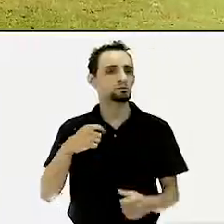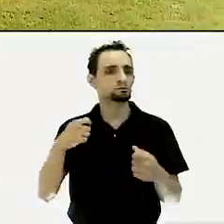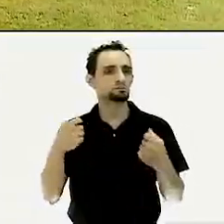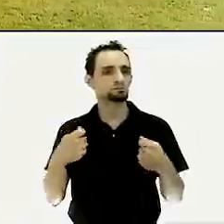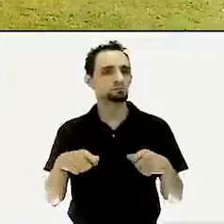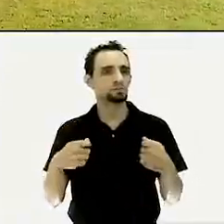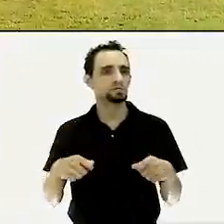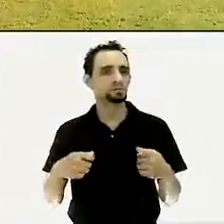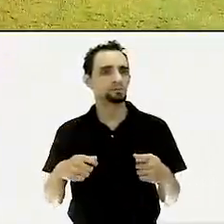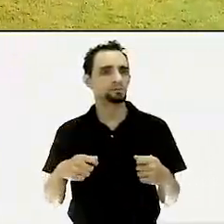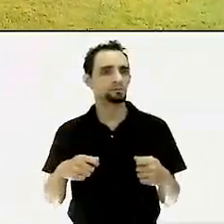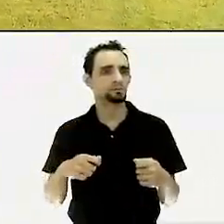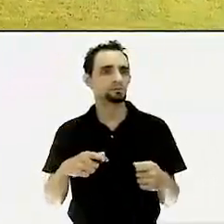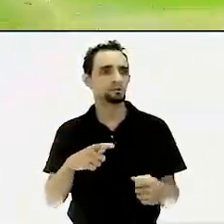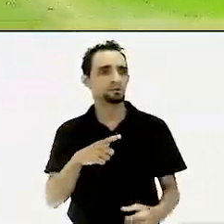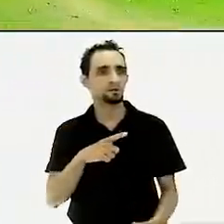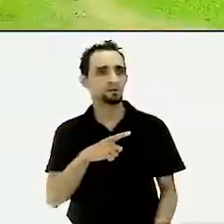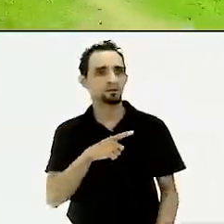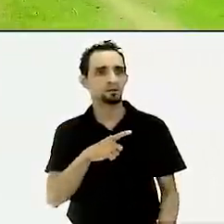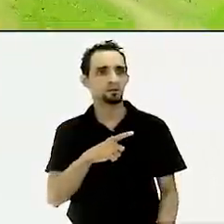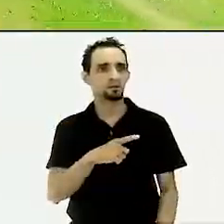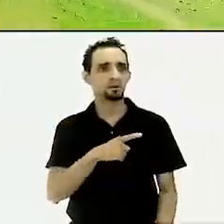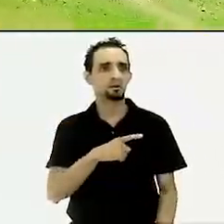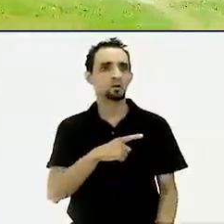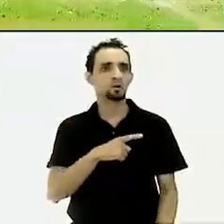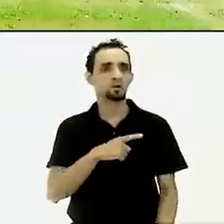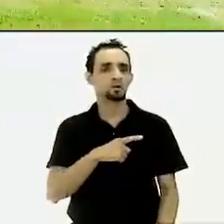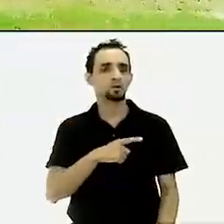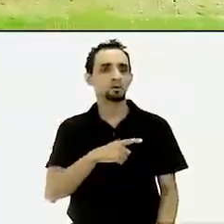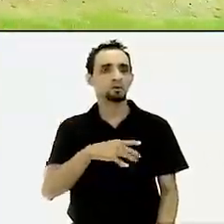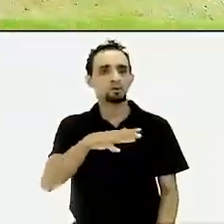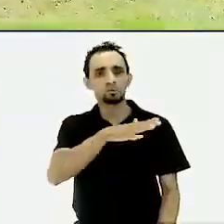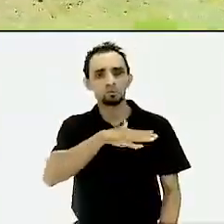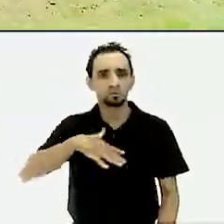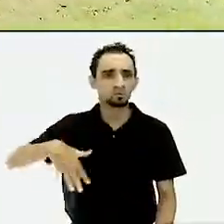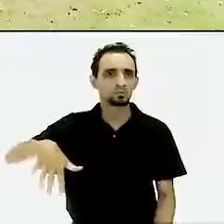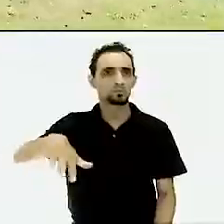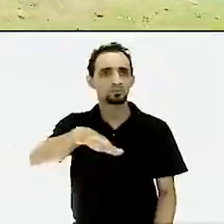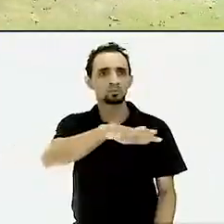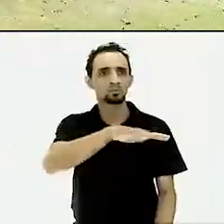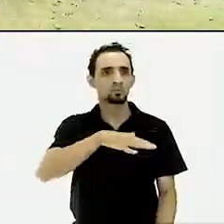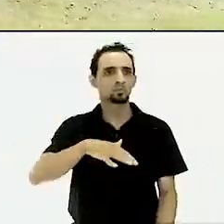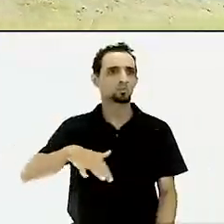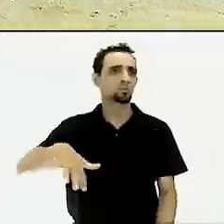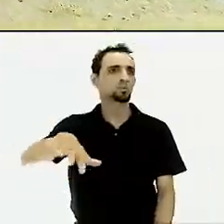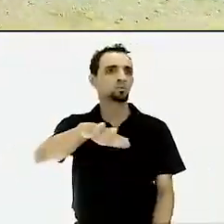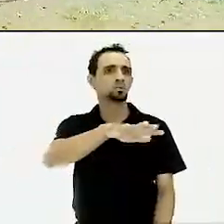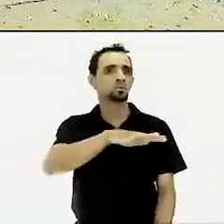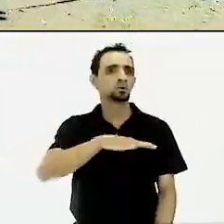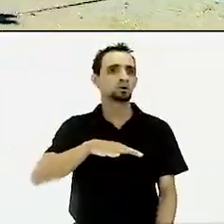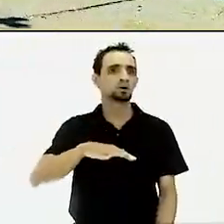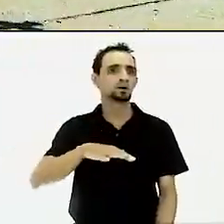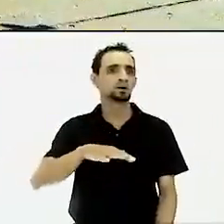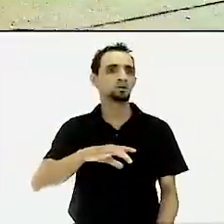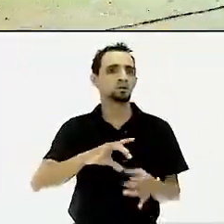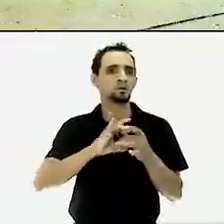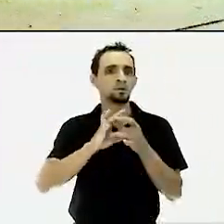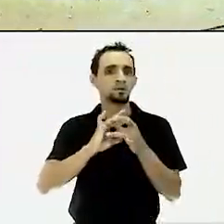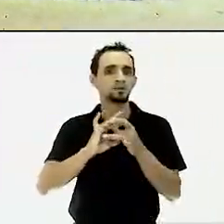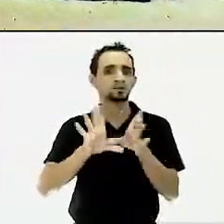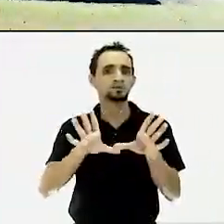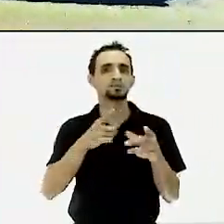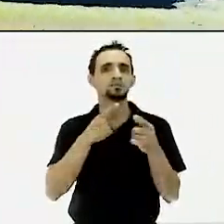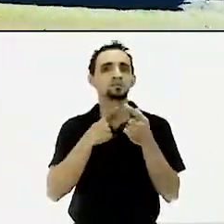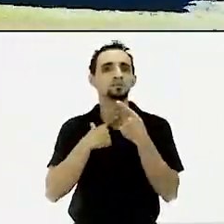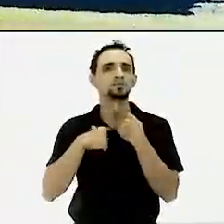campo mais velho que nós temos aqui, que foi o Nelson que fez, Nelson Ayub, saudoso Nelson Ayub, e para melhorar também o gramado ali, porque aquele